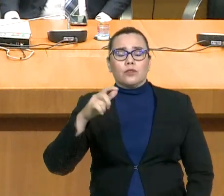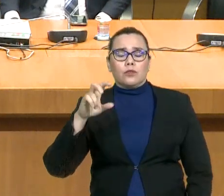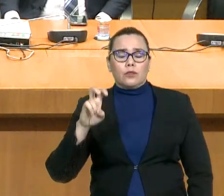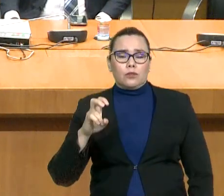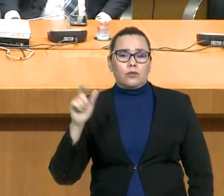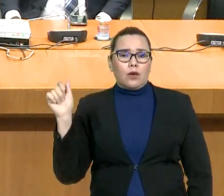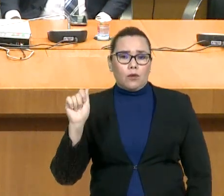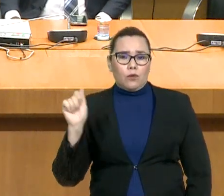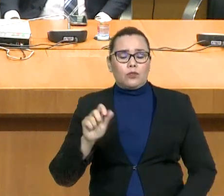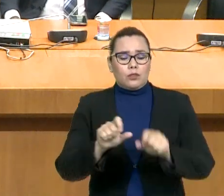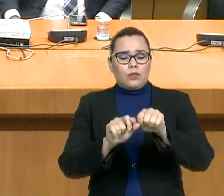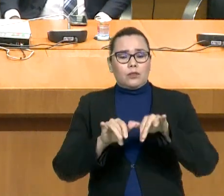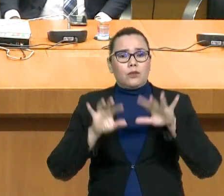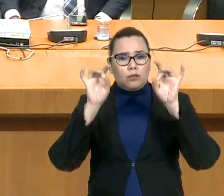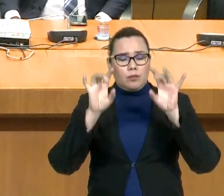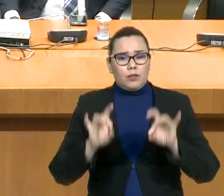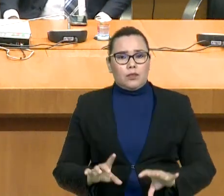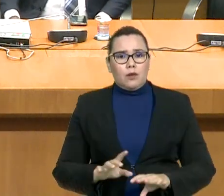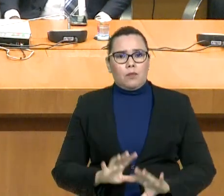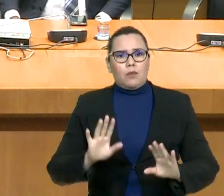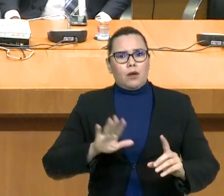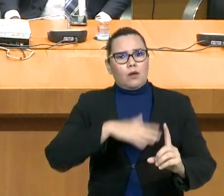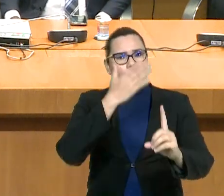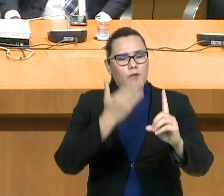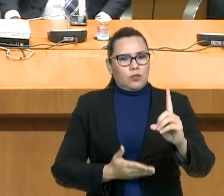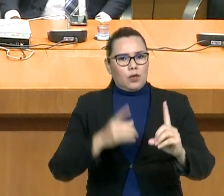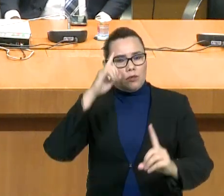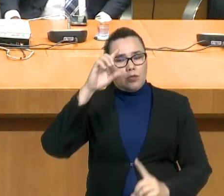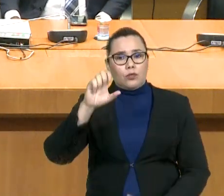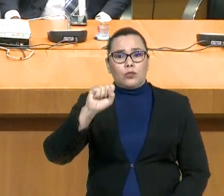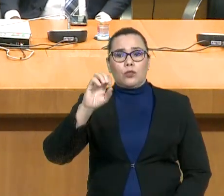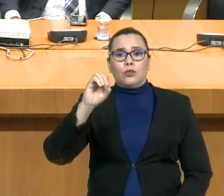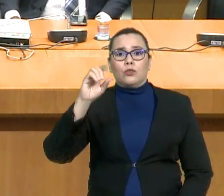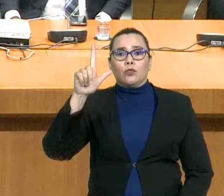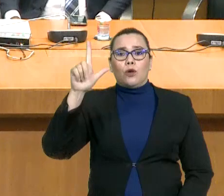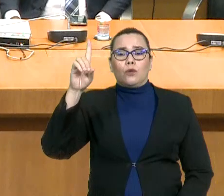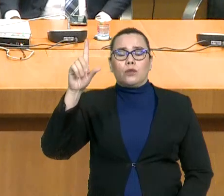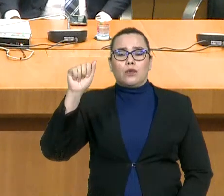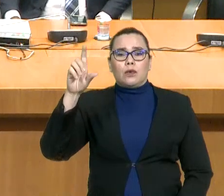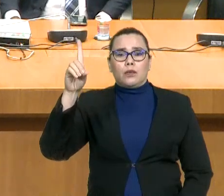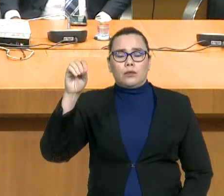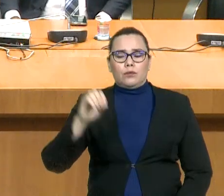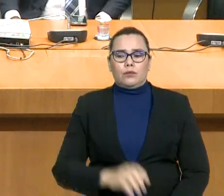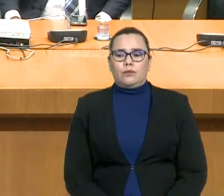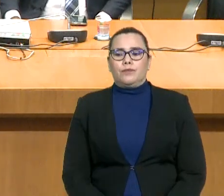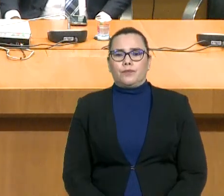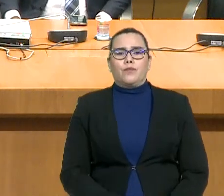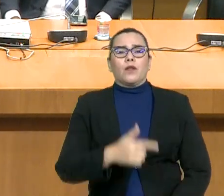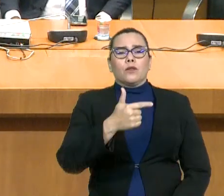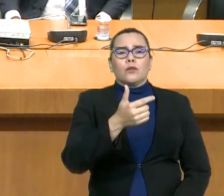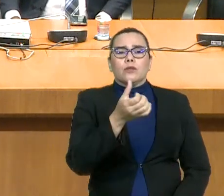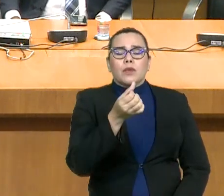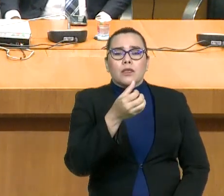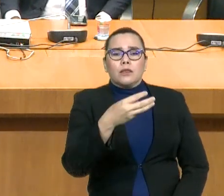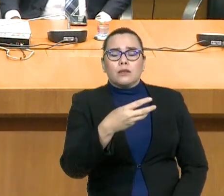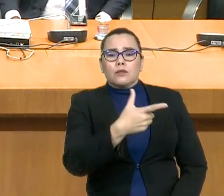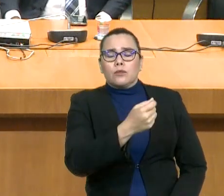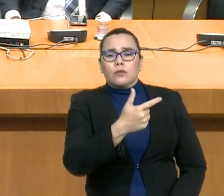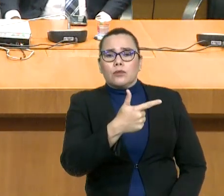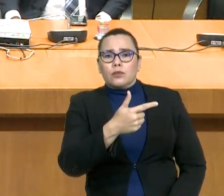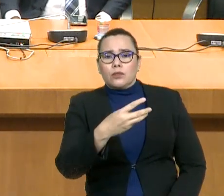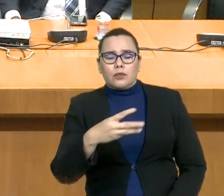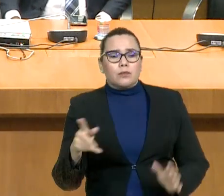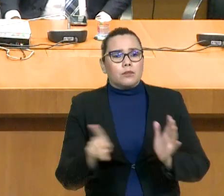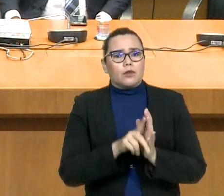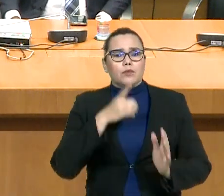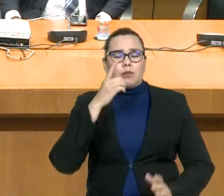sessão solene em homenagem ao Dia do Soldado. Requerimento número 263/2023, de autoria do deputado Cláudio Cunha, que solicita